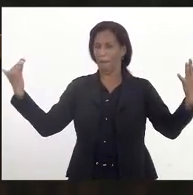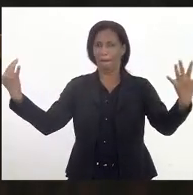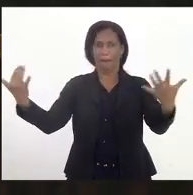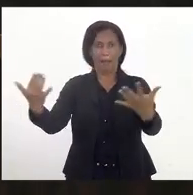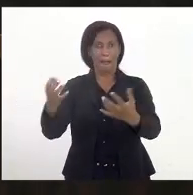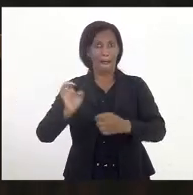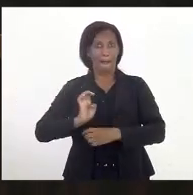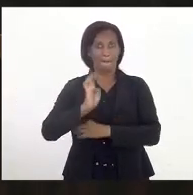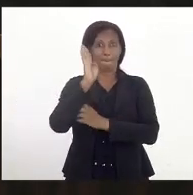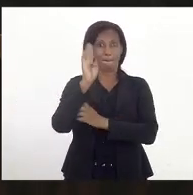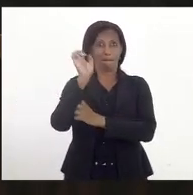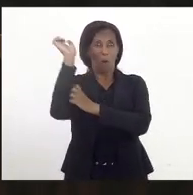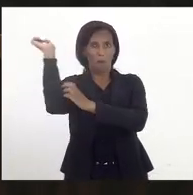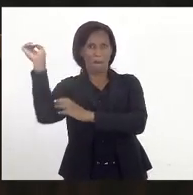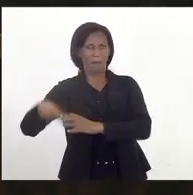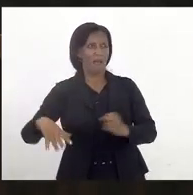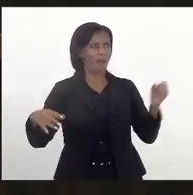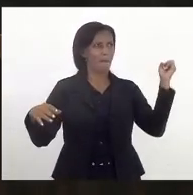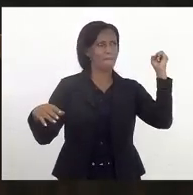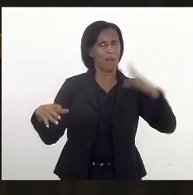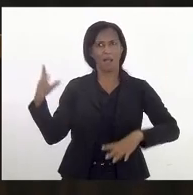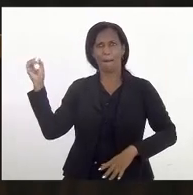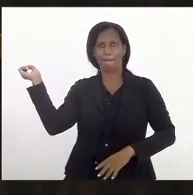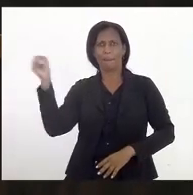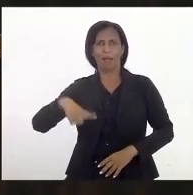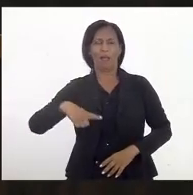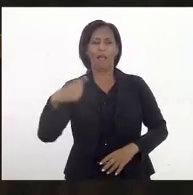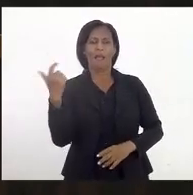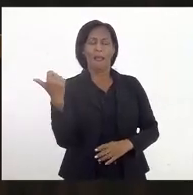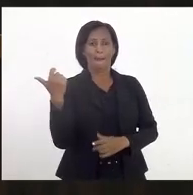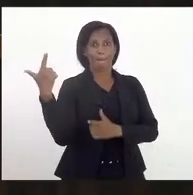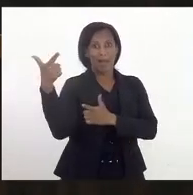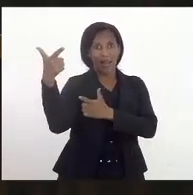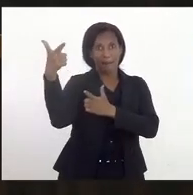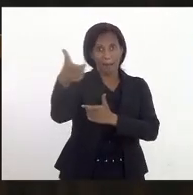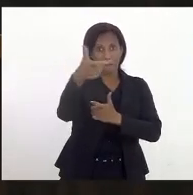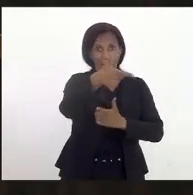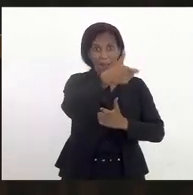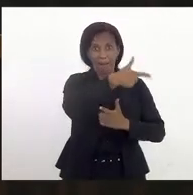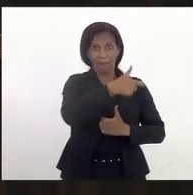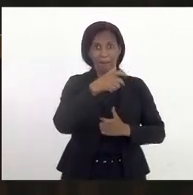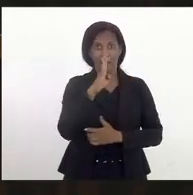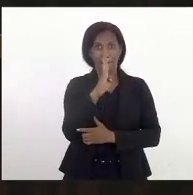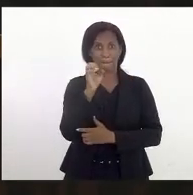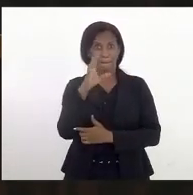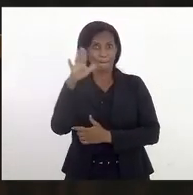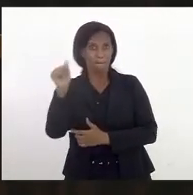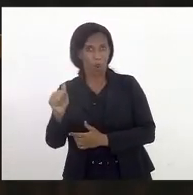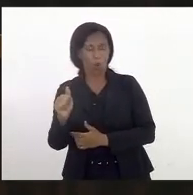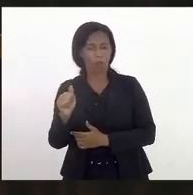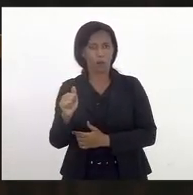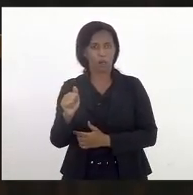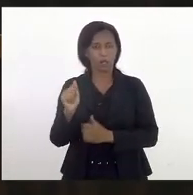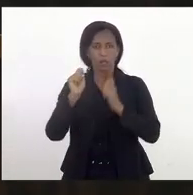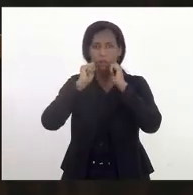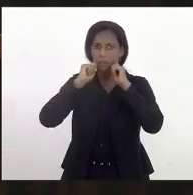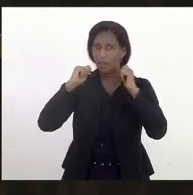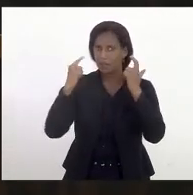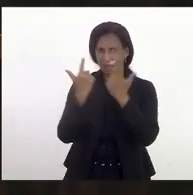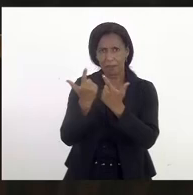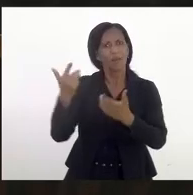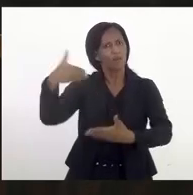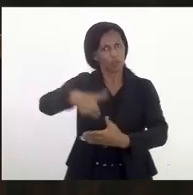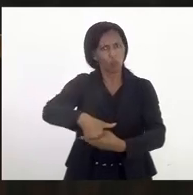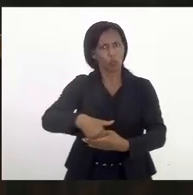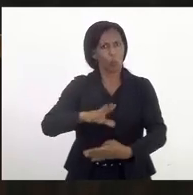de efeito moral balas de borracha gás de pimenta Oi e a assembleia não correu o compromisso